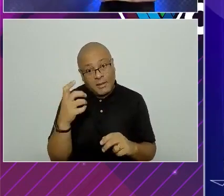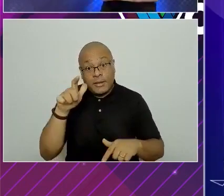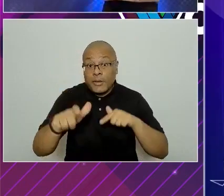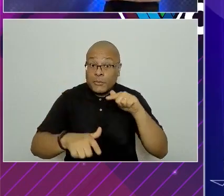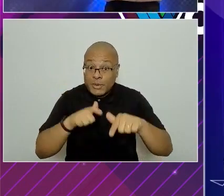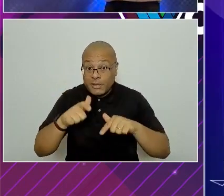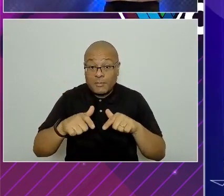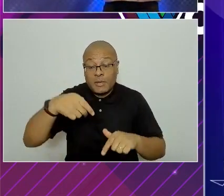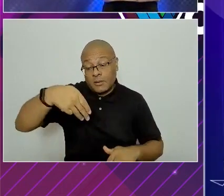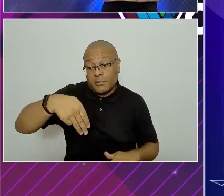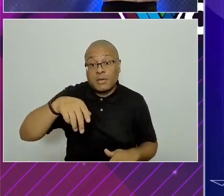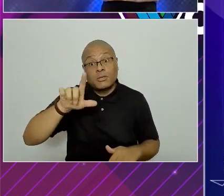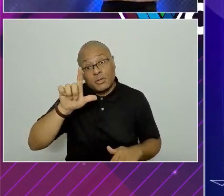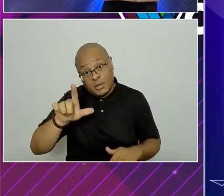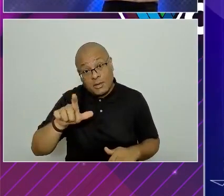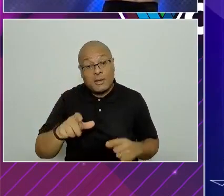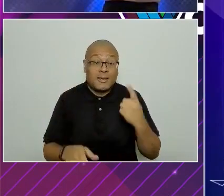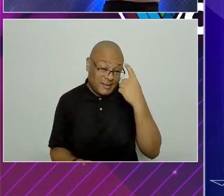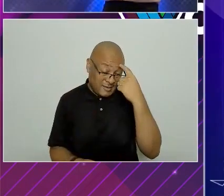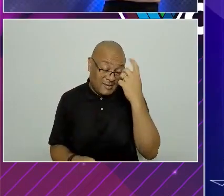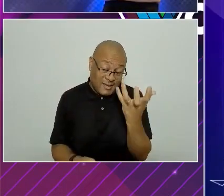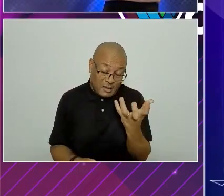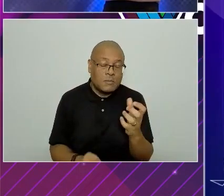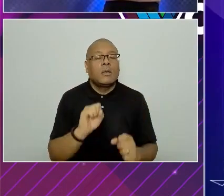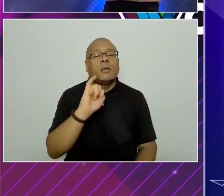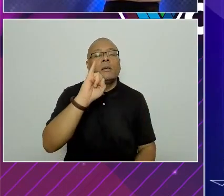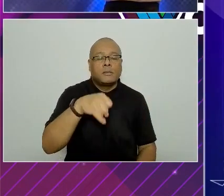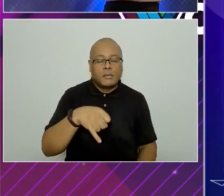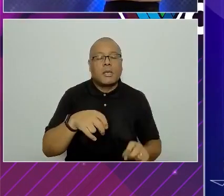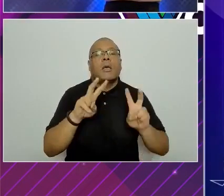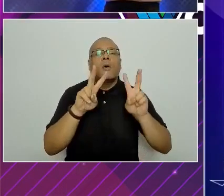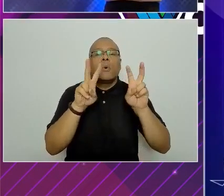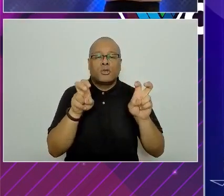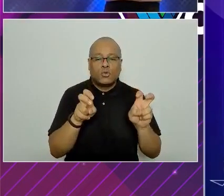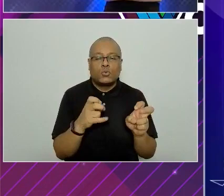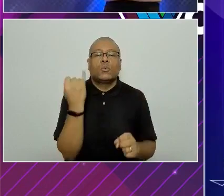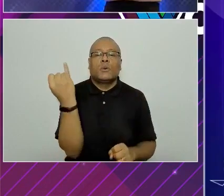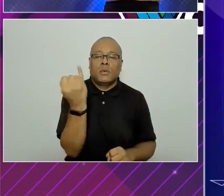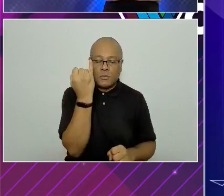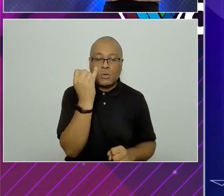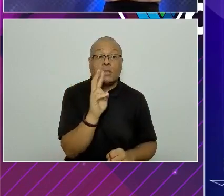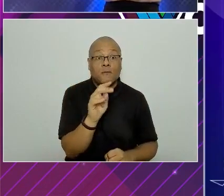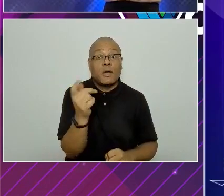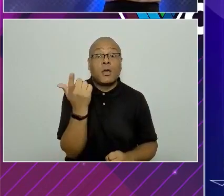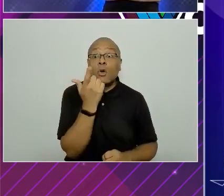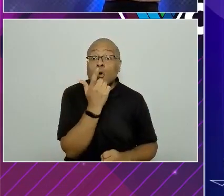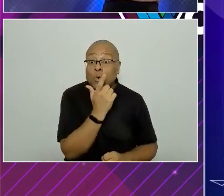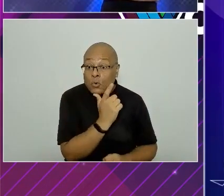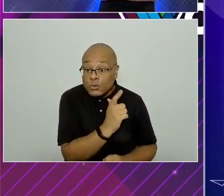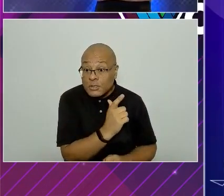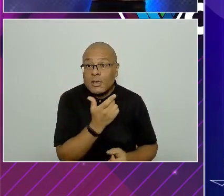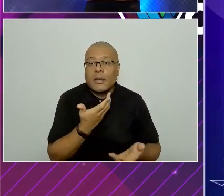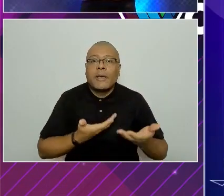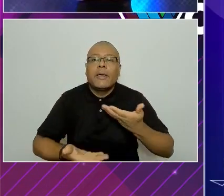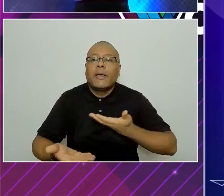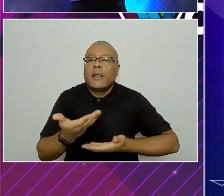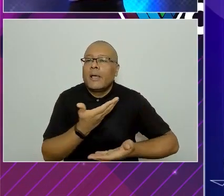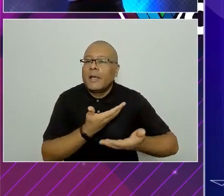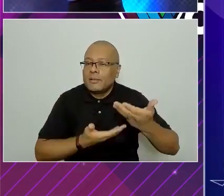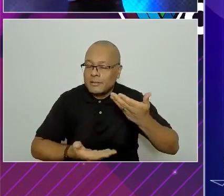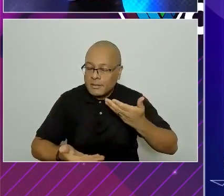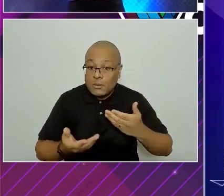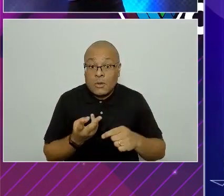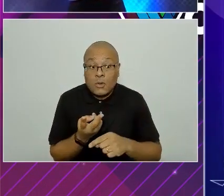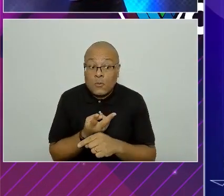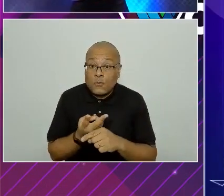machine learning, quem trabalha com IA. Então, sim, é um tema extremamente quente e você vai conseguir criar relações muito mágicas se você procurar